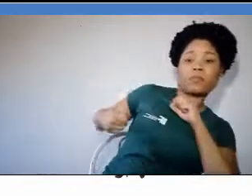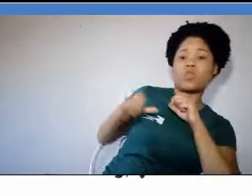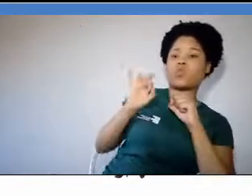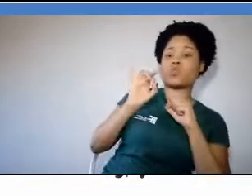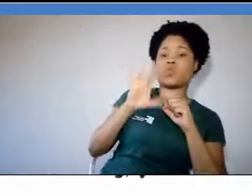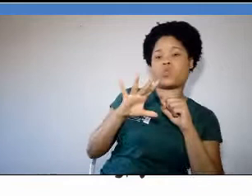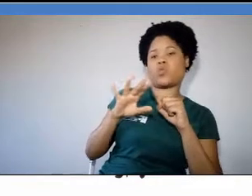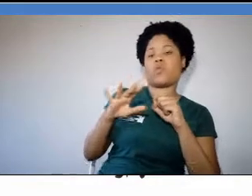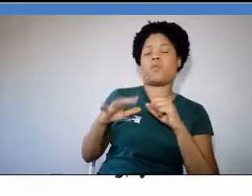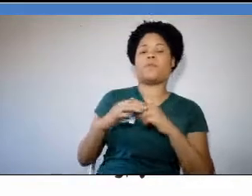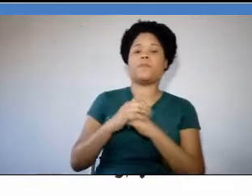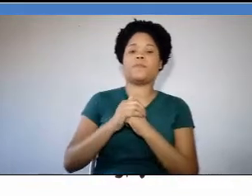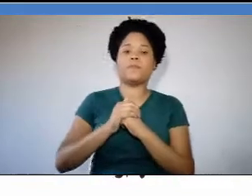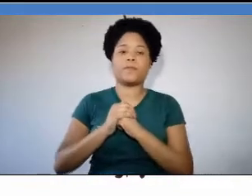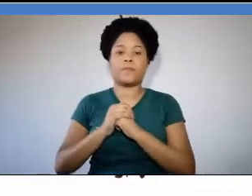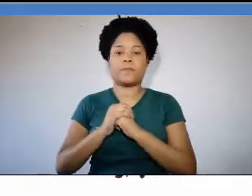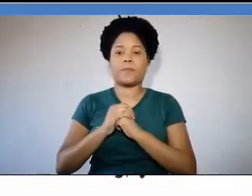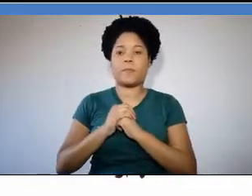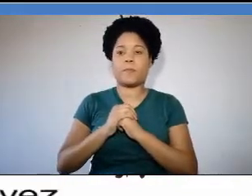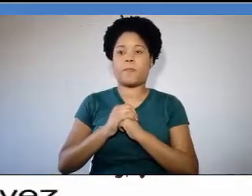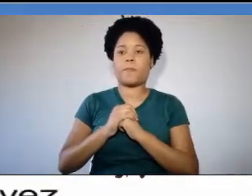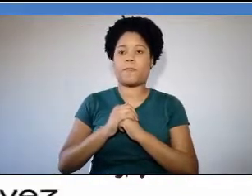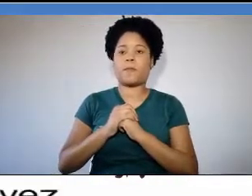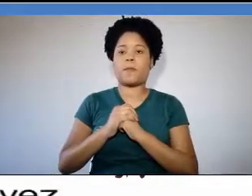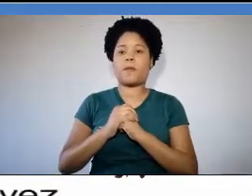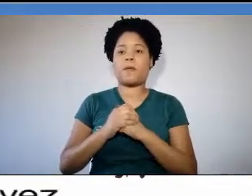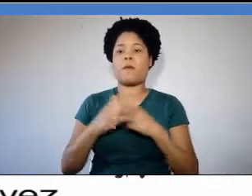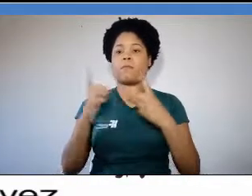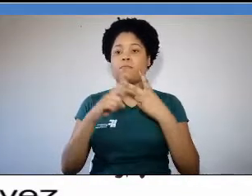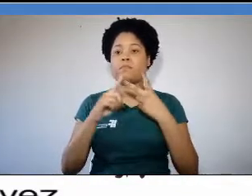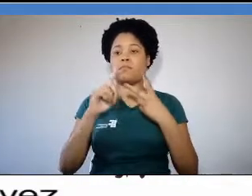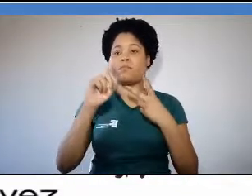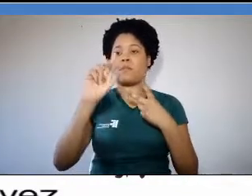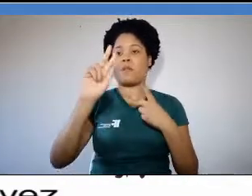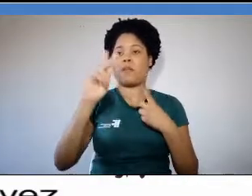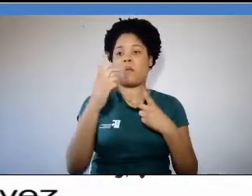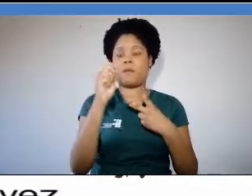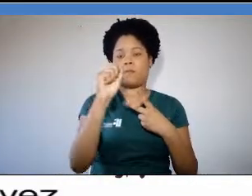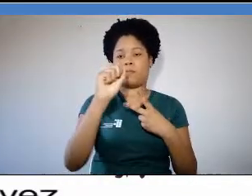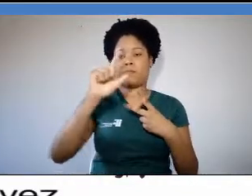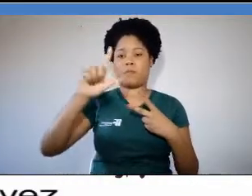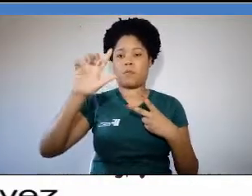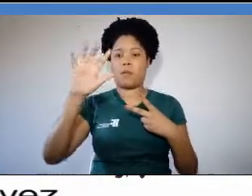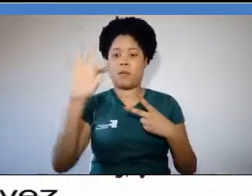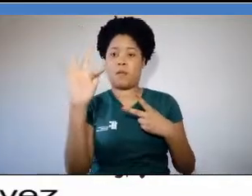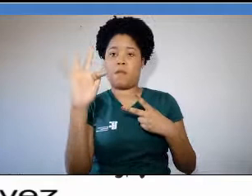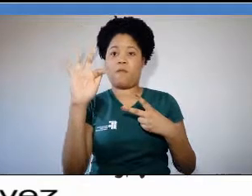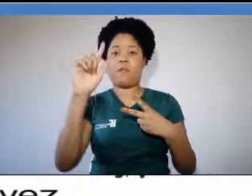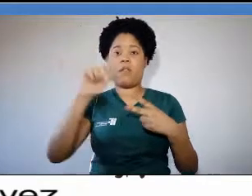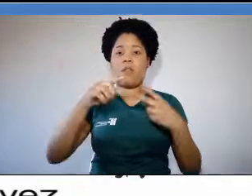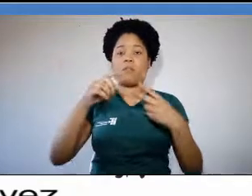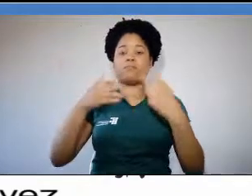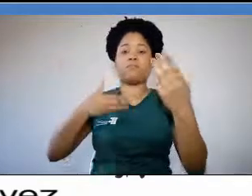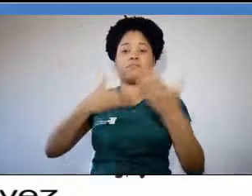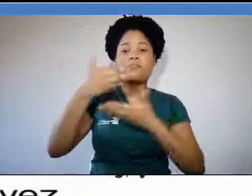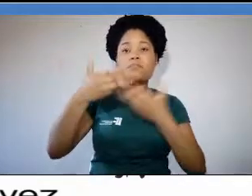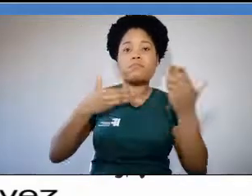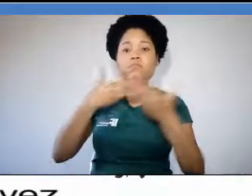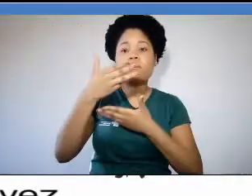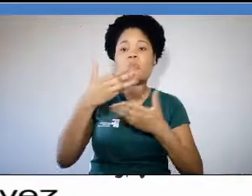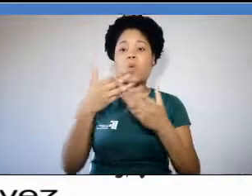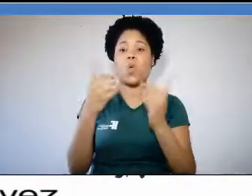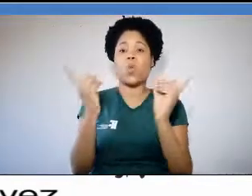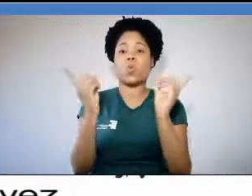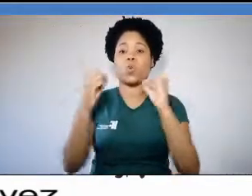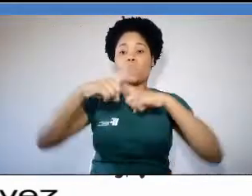sinal que é transmitido pelo controle remoto. Modo de transmissão half duplex. Half duplex, a transmissão pode ser